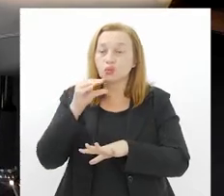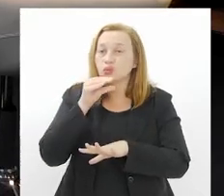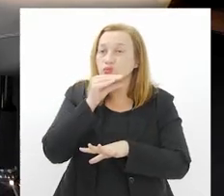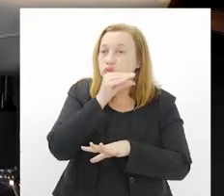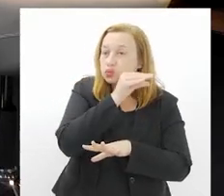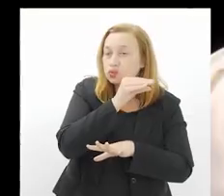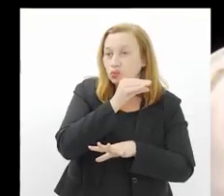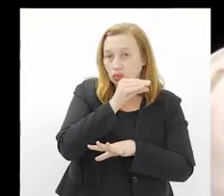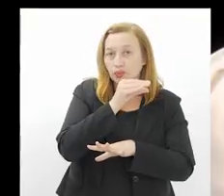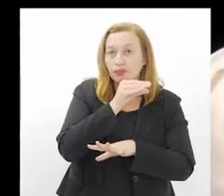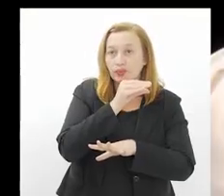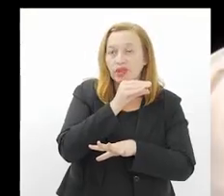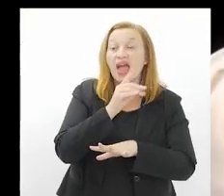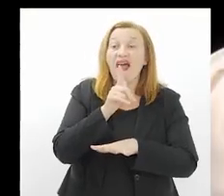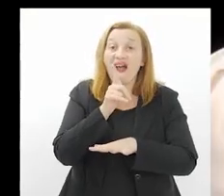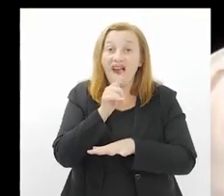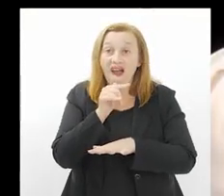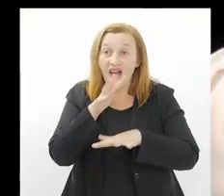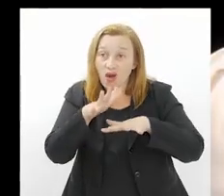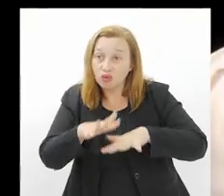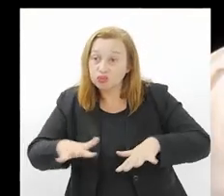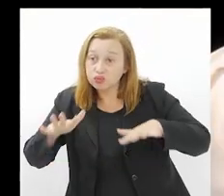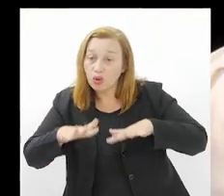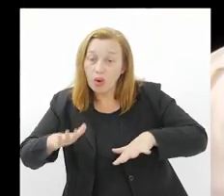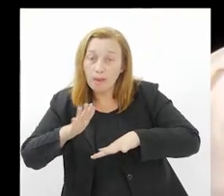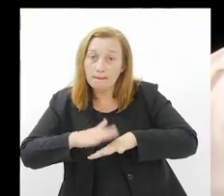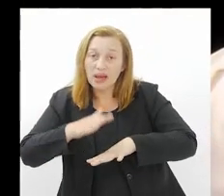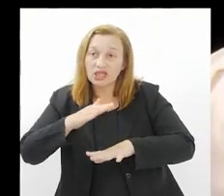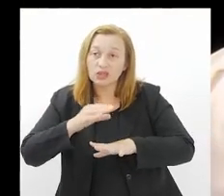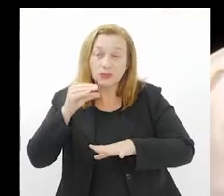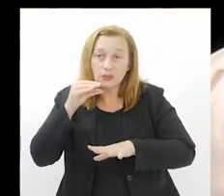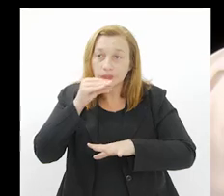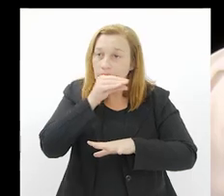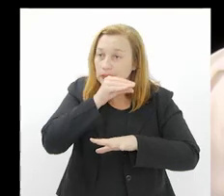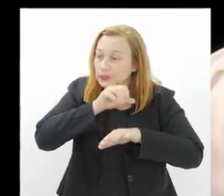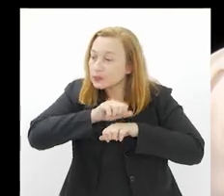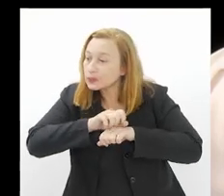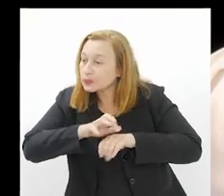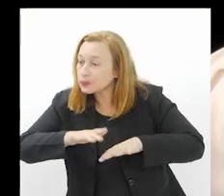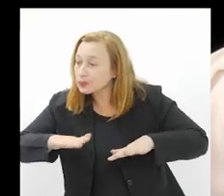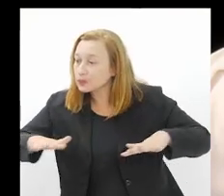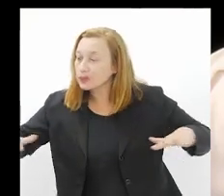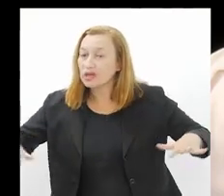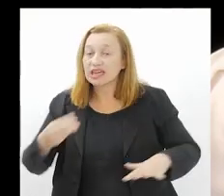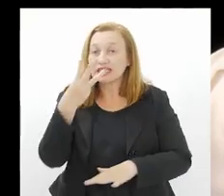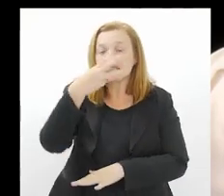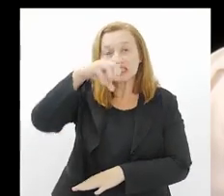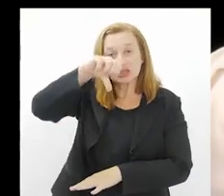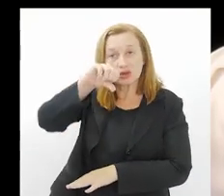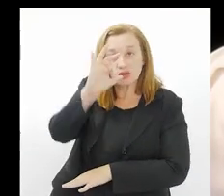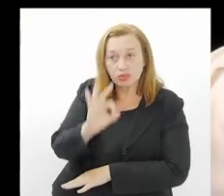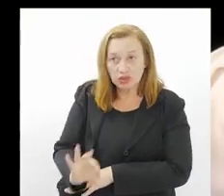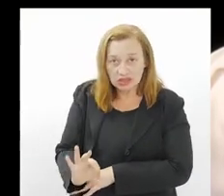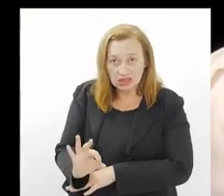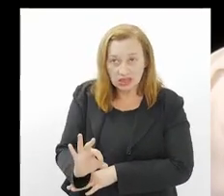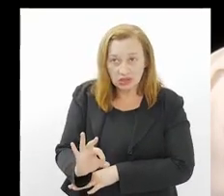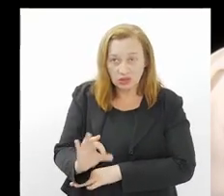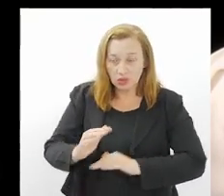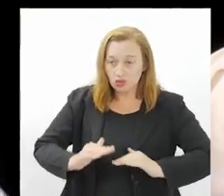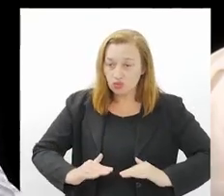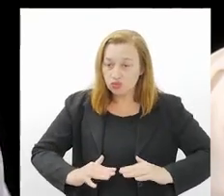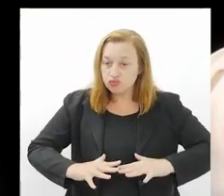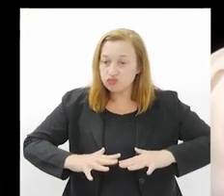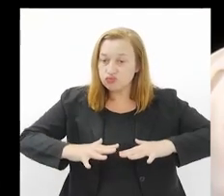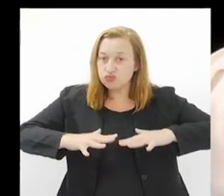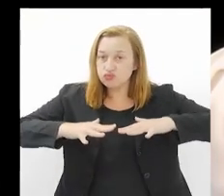expansão térmica da água, porque a água fica mais quente, ela se expande, está sendo responsável por 39% desse aumento